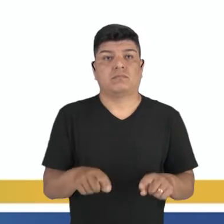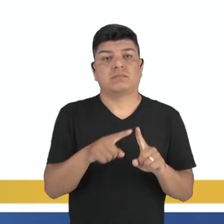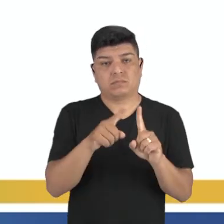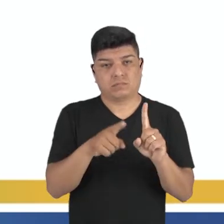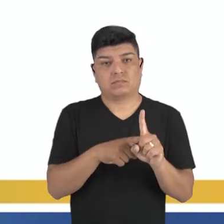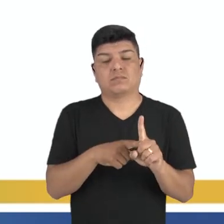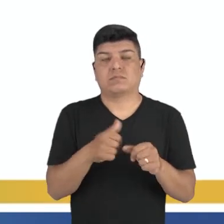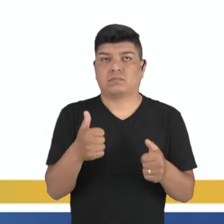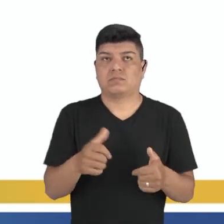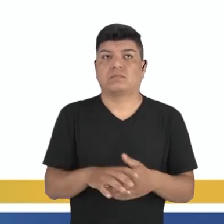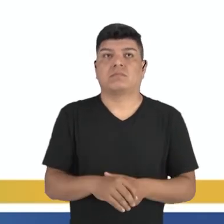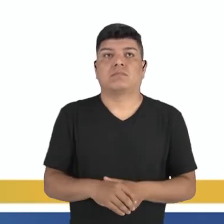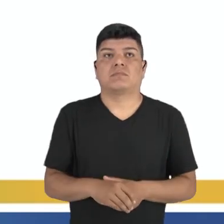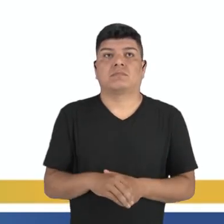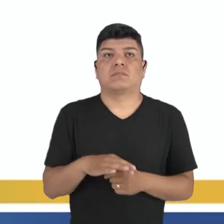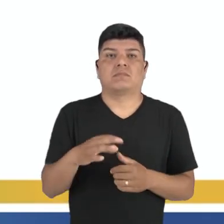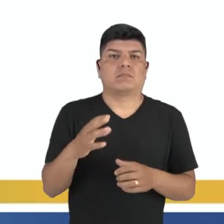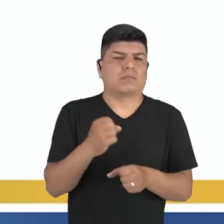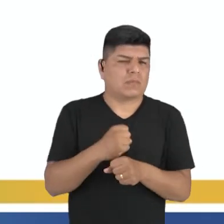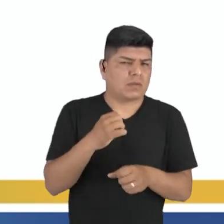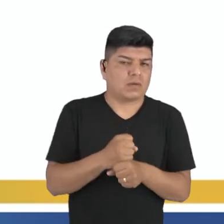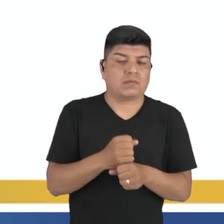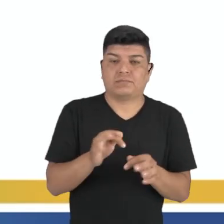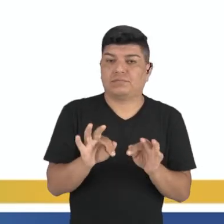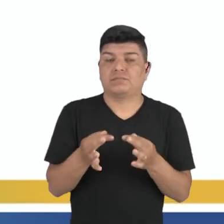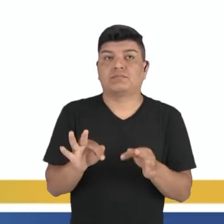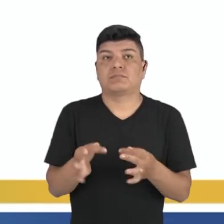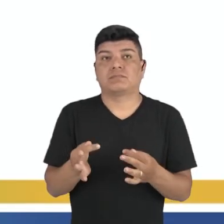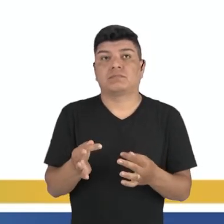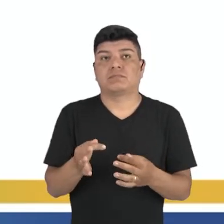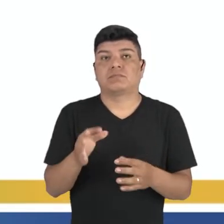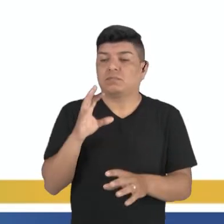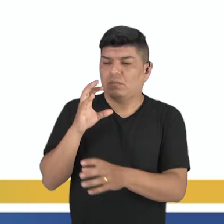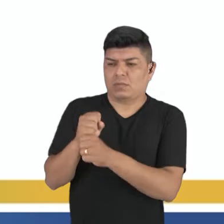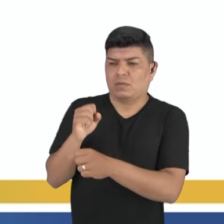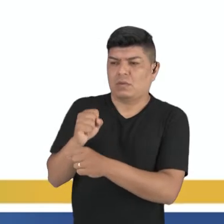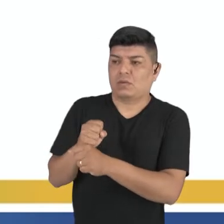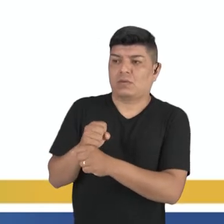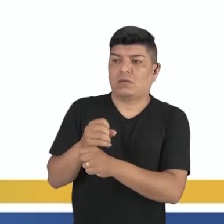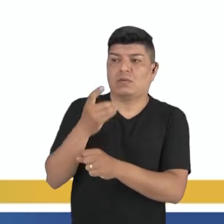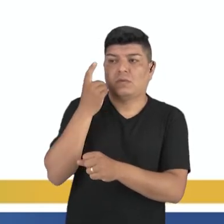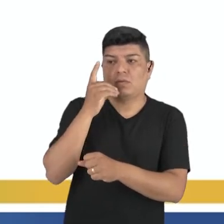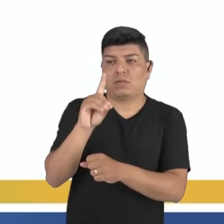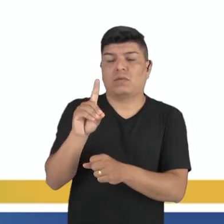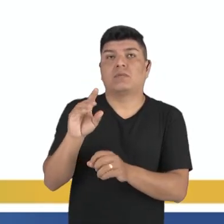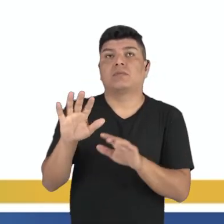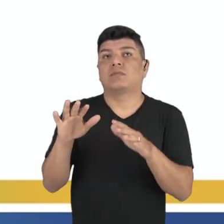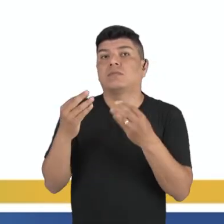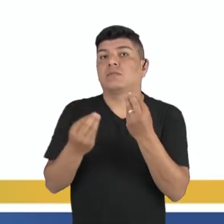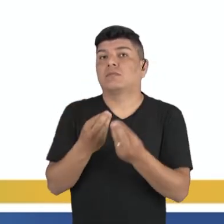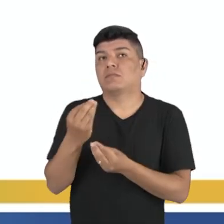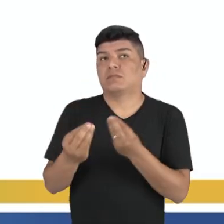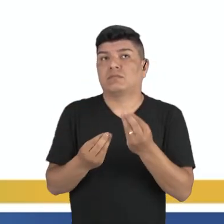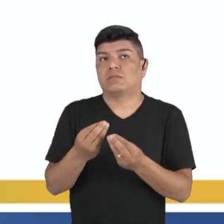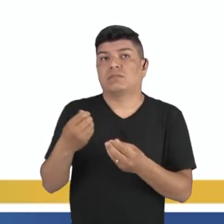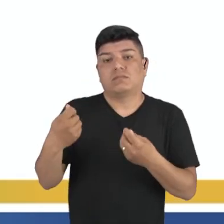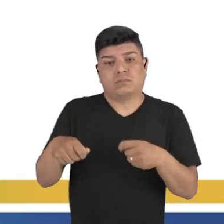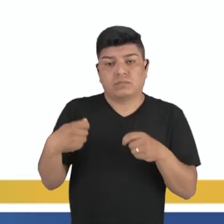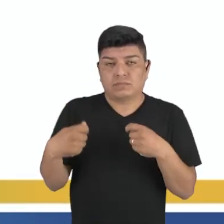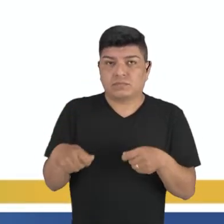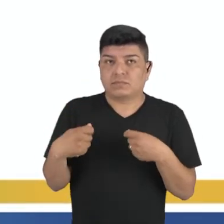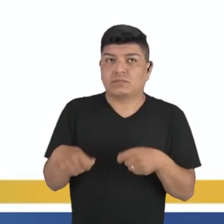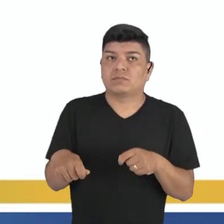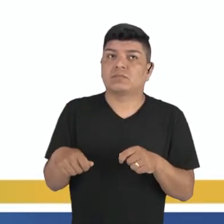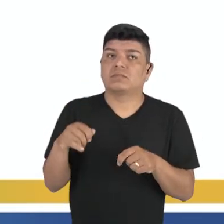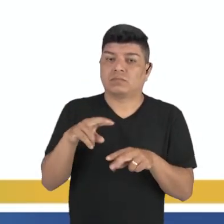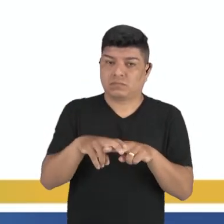engravidar, certo? E para a gente fazer um cálculo é bem simples, né? Você vai calcular o seu período fértil como? Você precisa marcar isso, né?